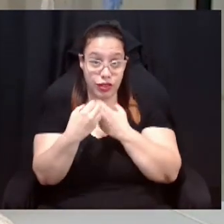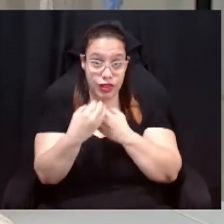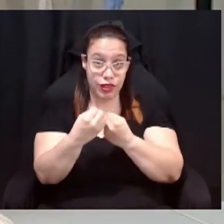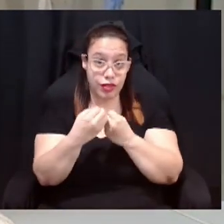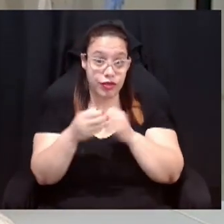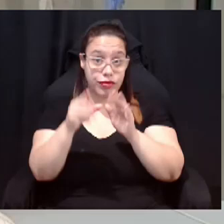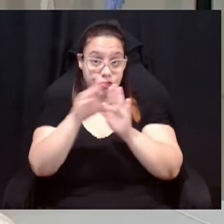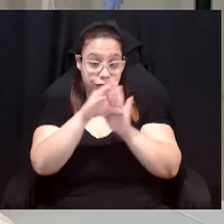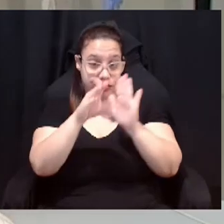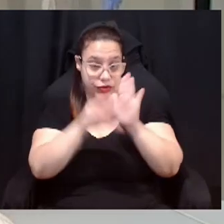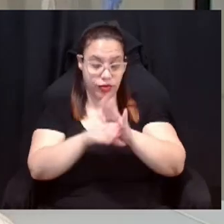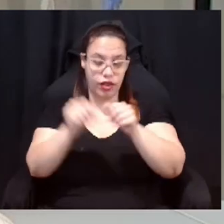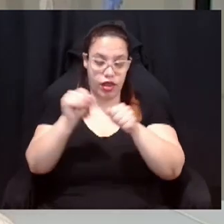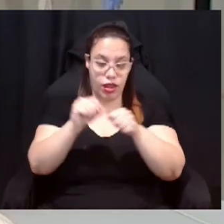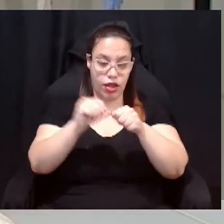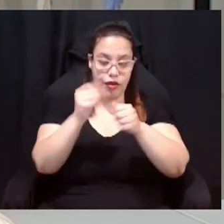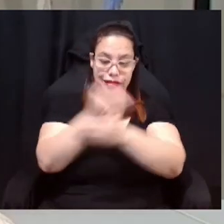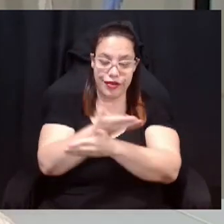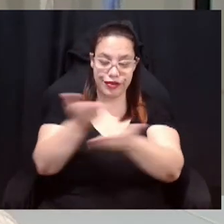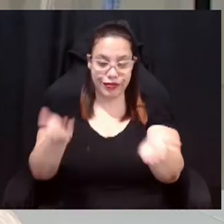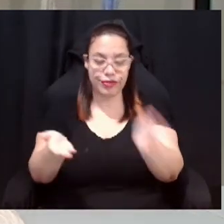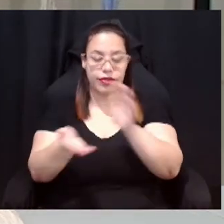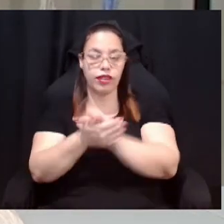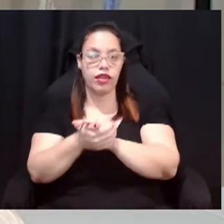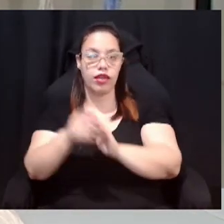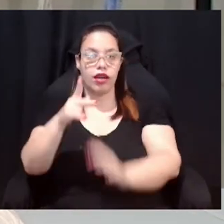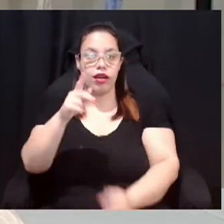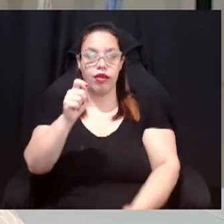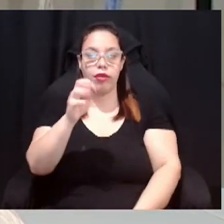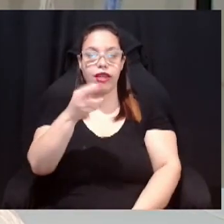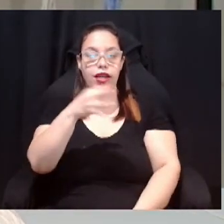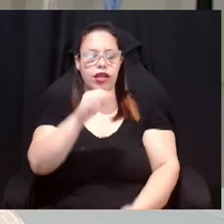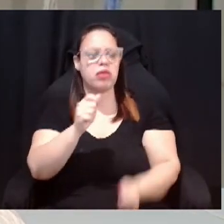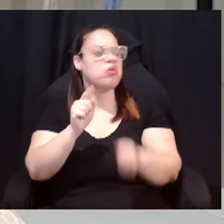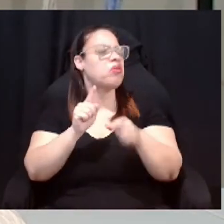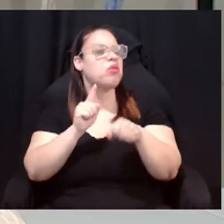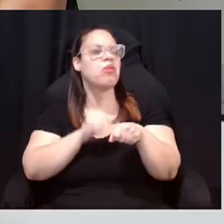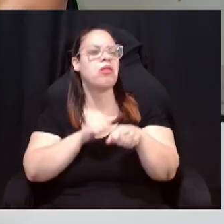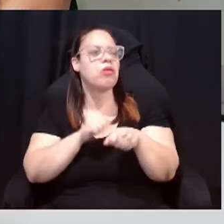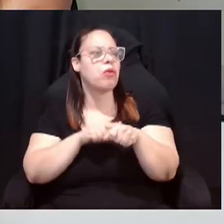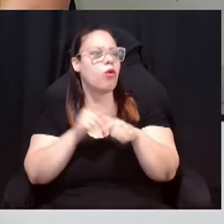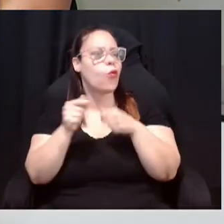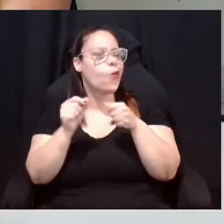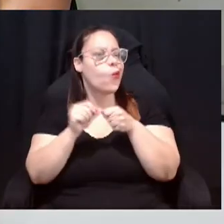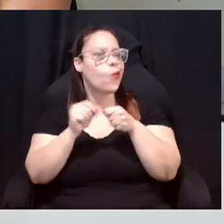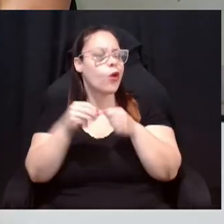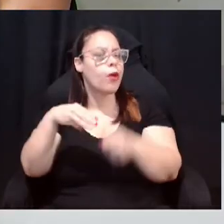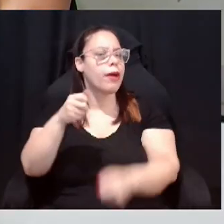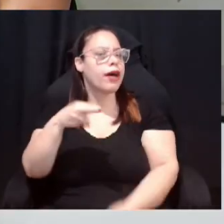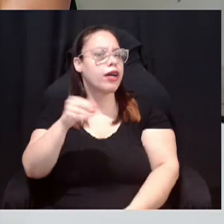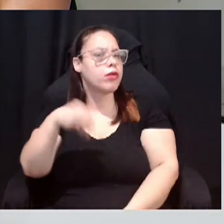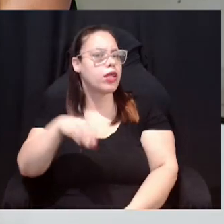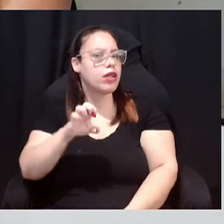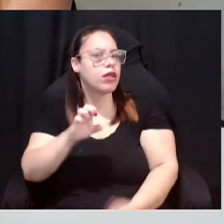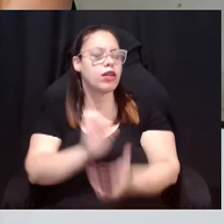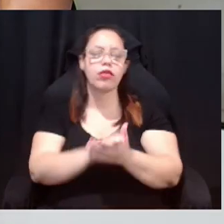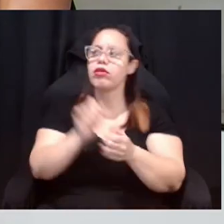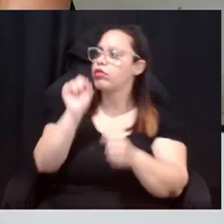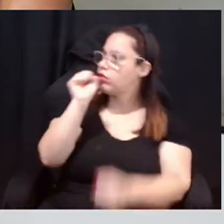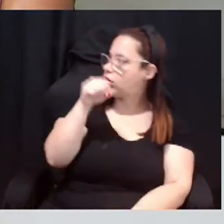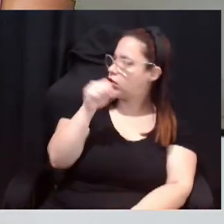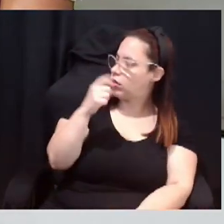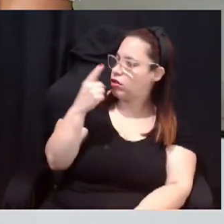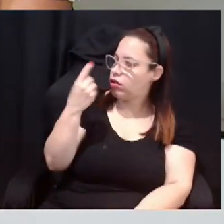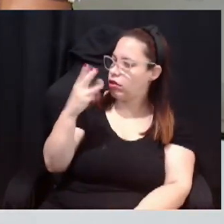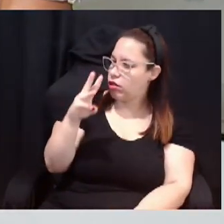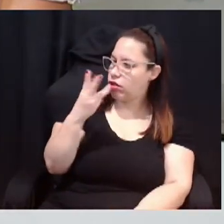Você Mesmo. Patrícia, há quanto tempo você faz macramê? Macramê mesmo faz uns 3,